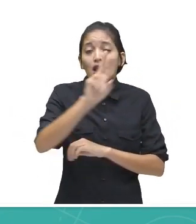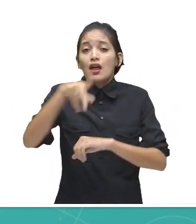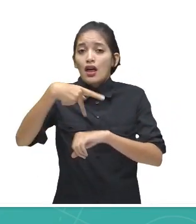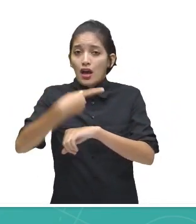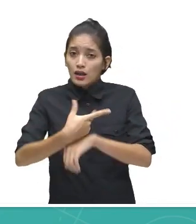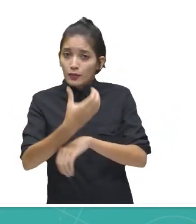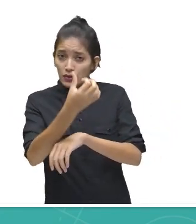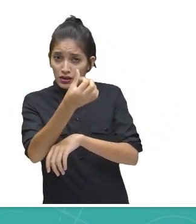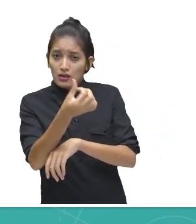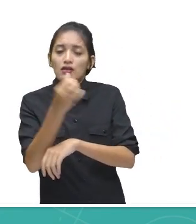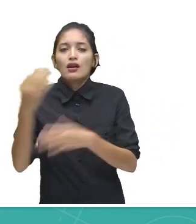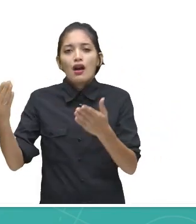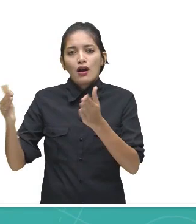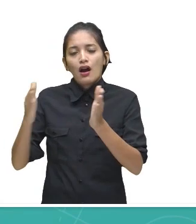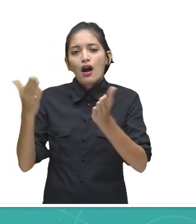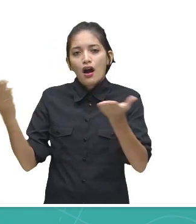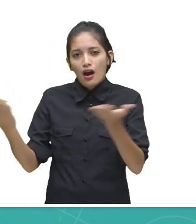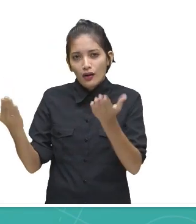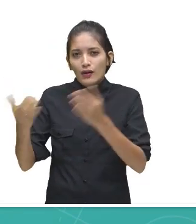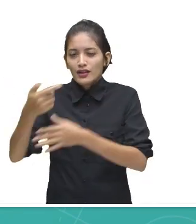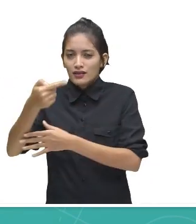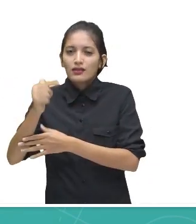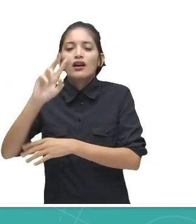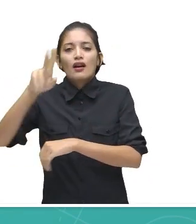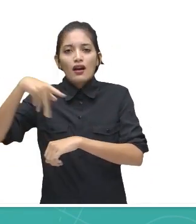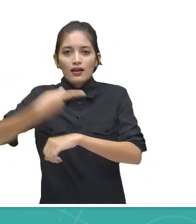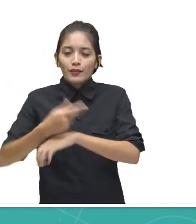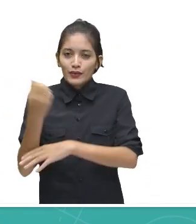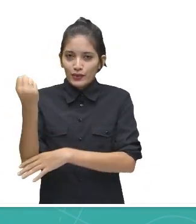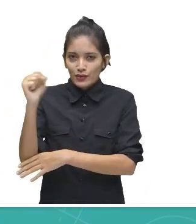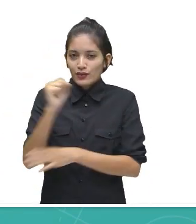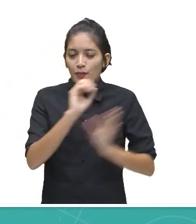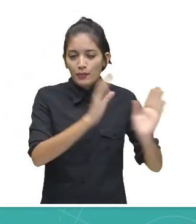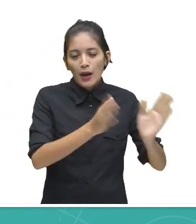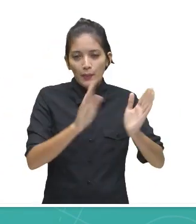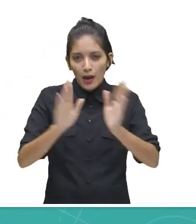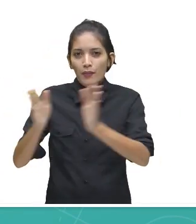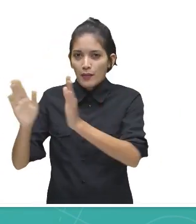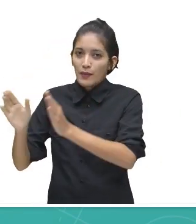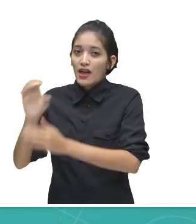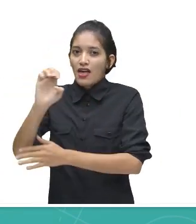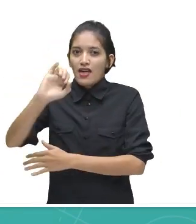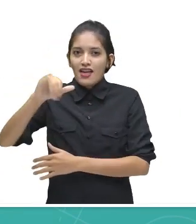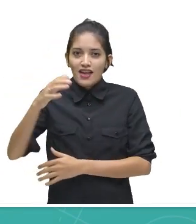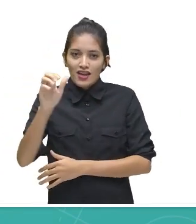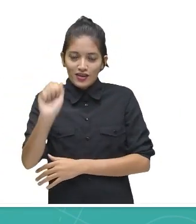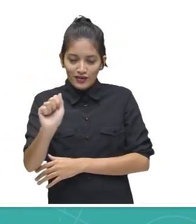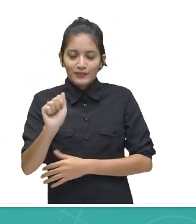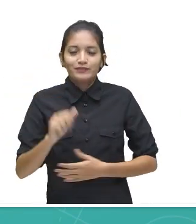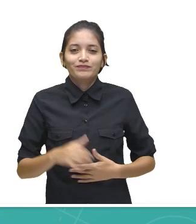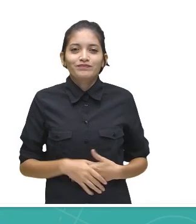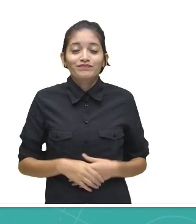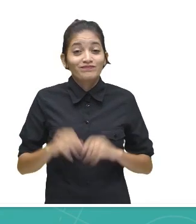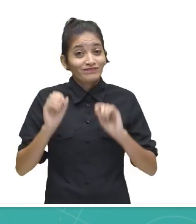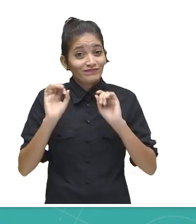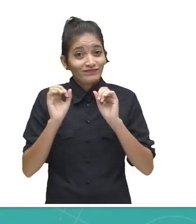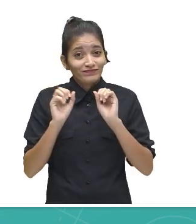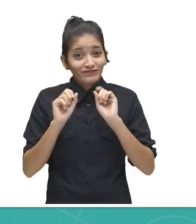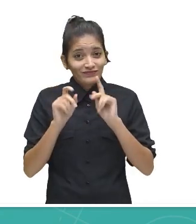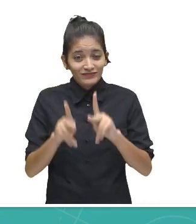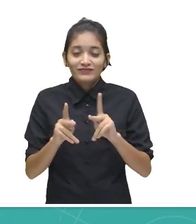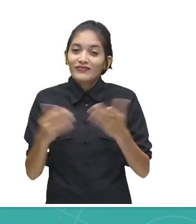etapa, agora sétima etapa e daqui a pouco a oitava etapa da EJA fundamental. Certo, pessoal?